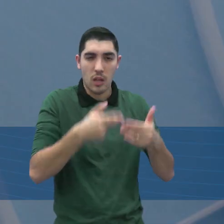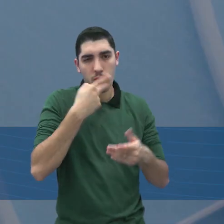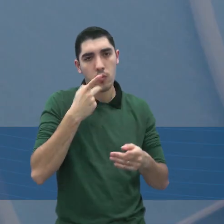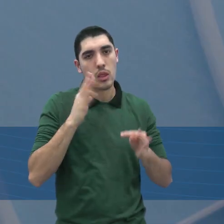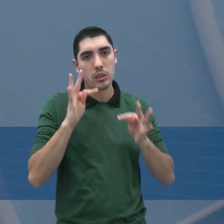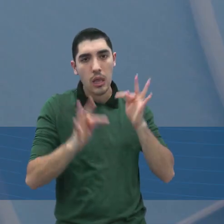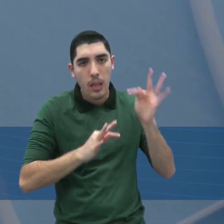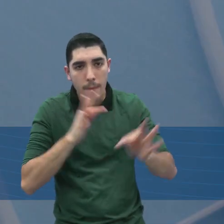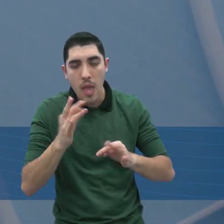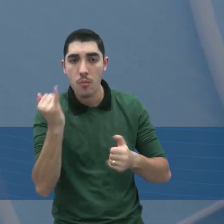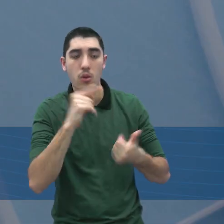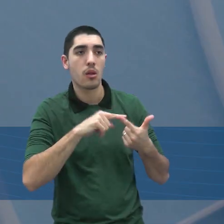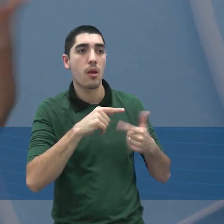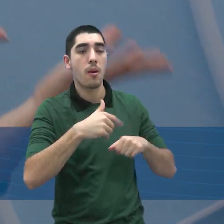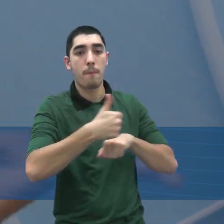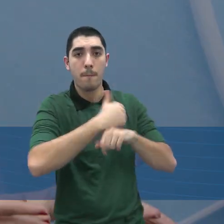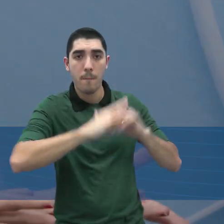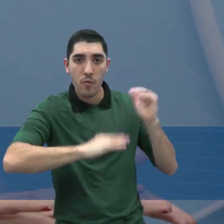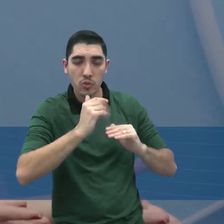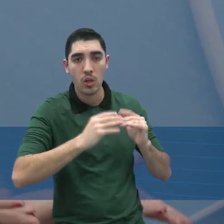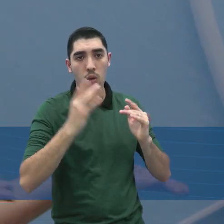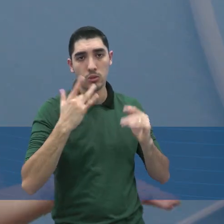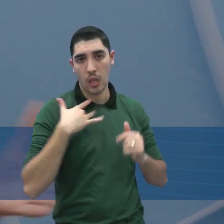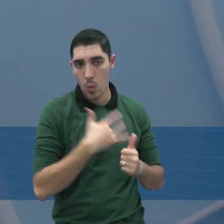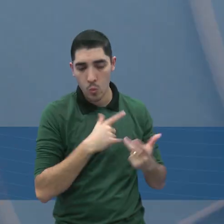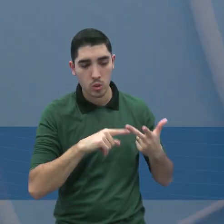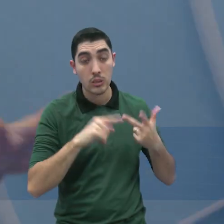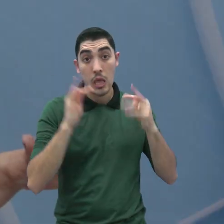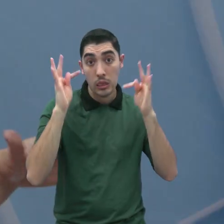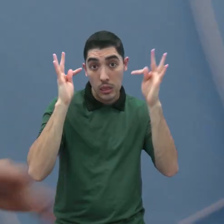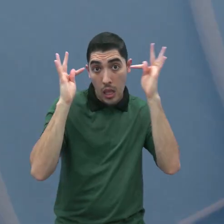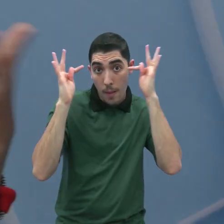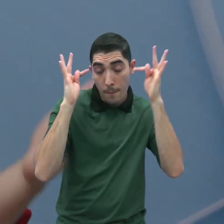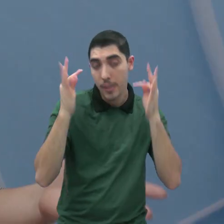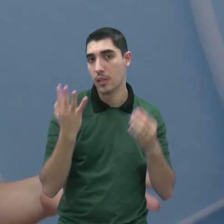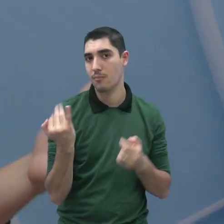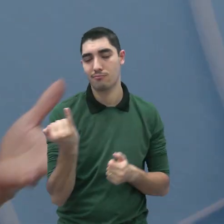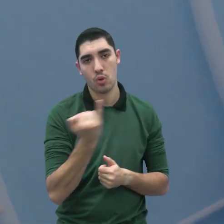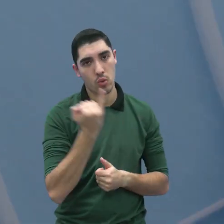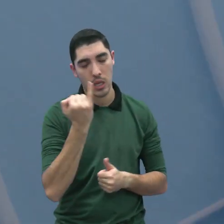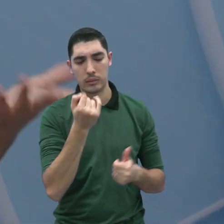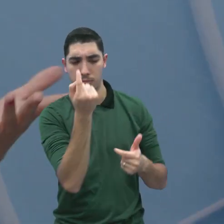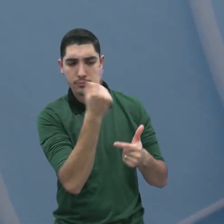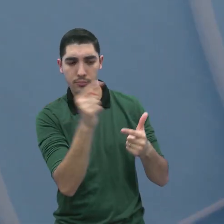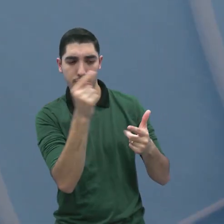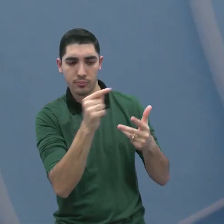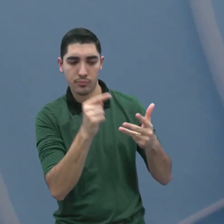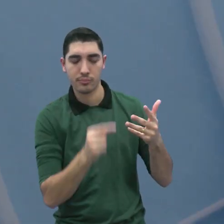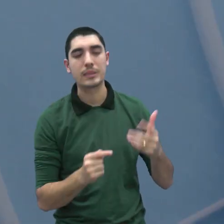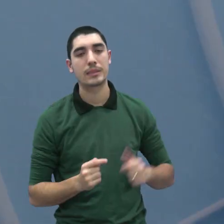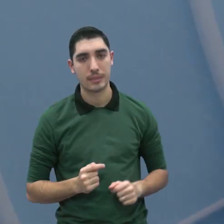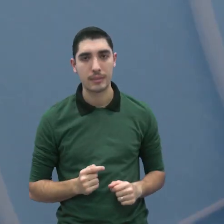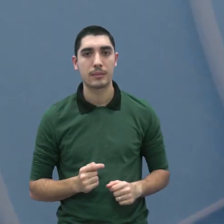caso, profissionais de saúde, terapia também é importantíssimo em qualquer fase da vida e para esses casos não é diferente,